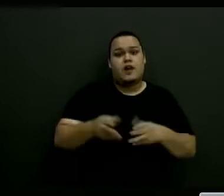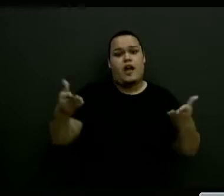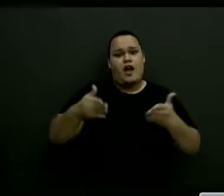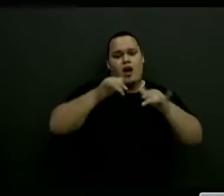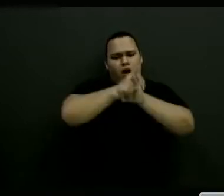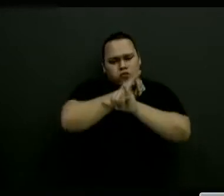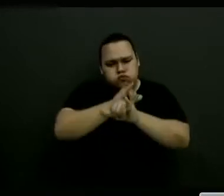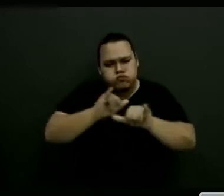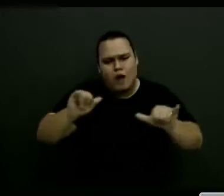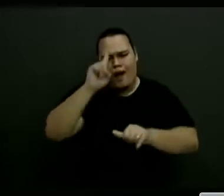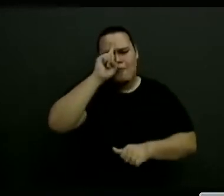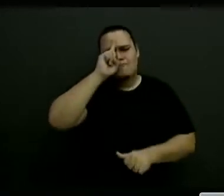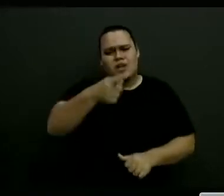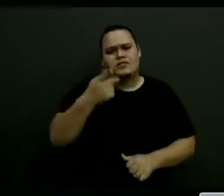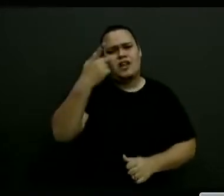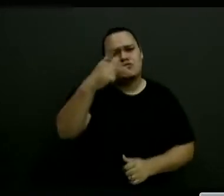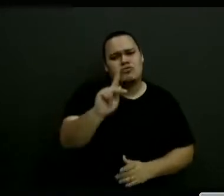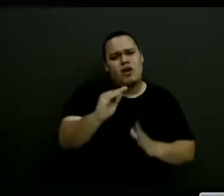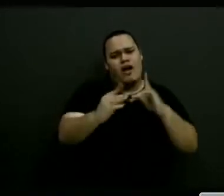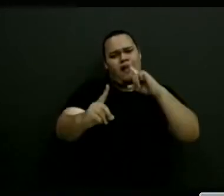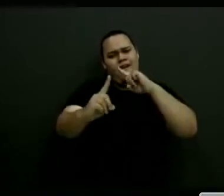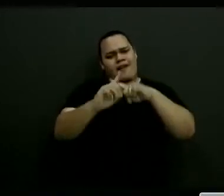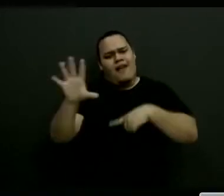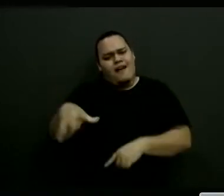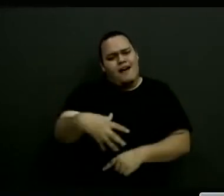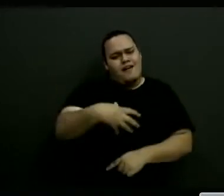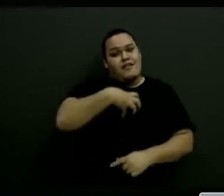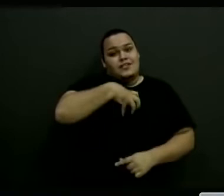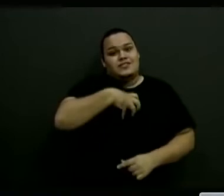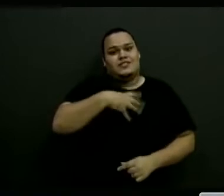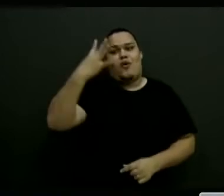Proclamo um vento fresco sobre a Igreja Quadrangular de São Paulo